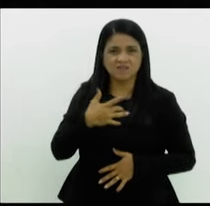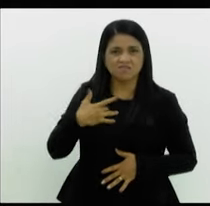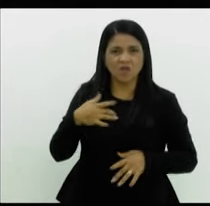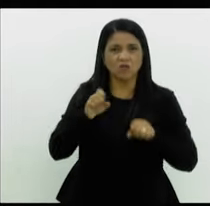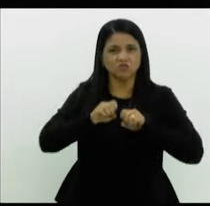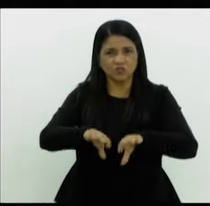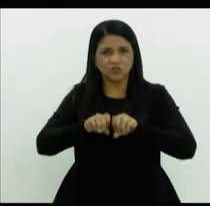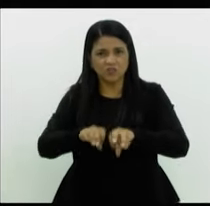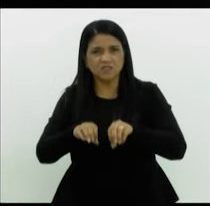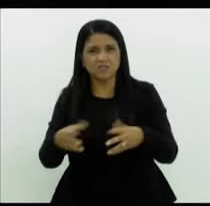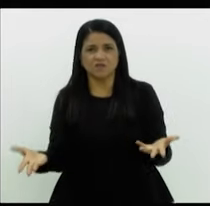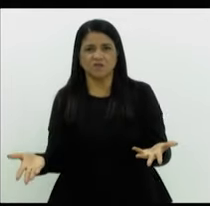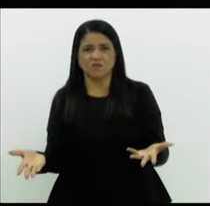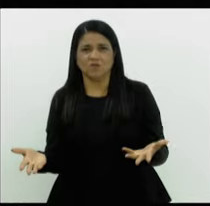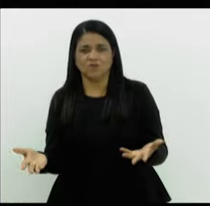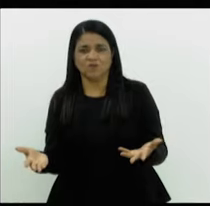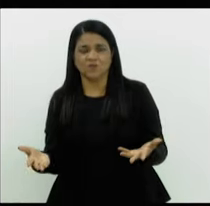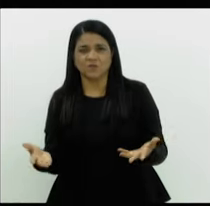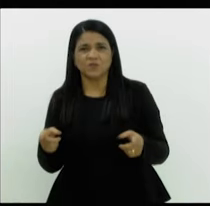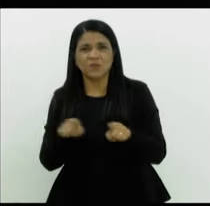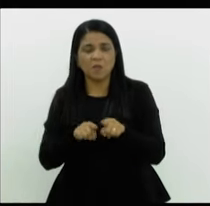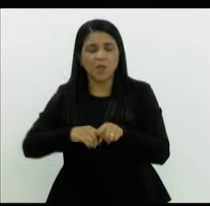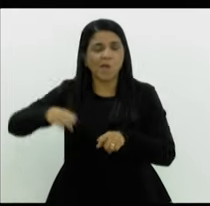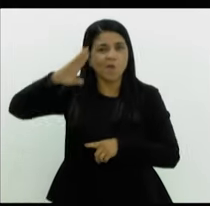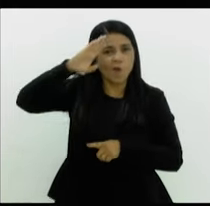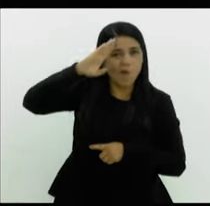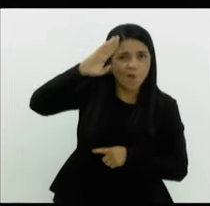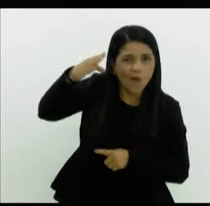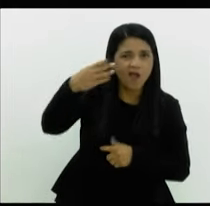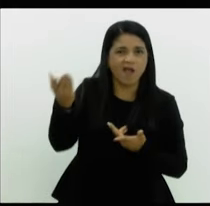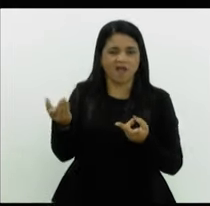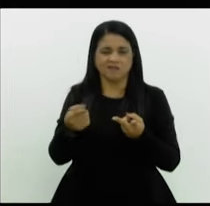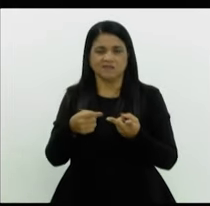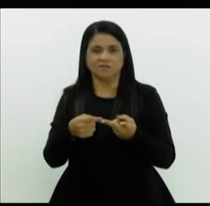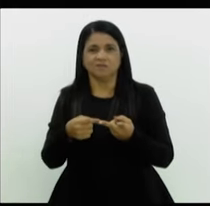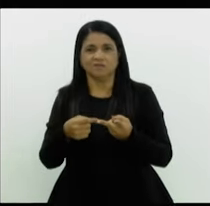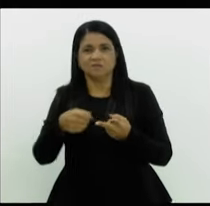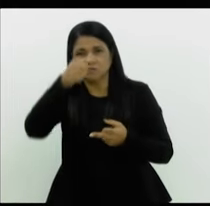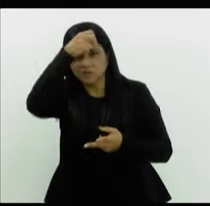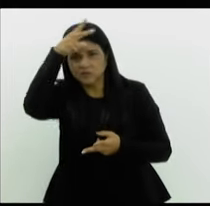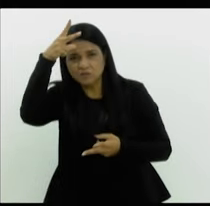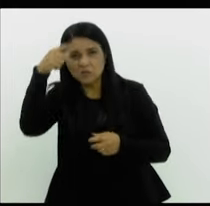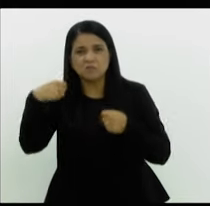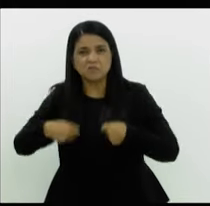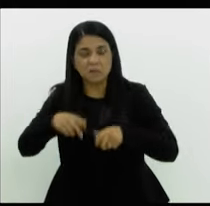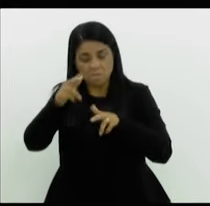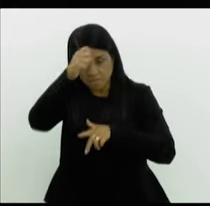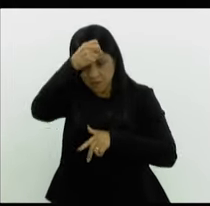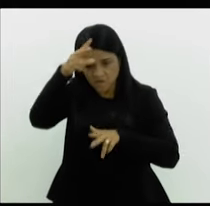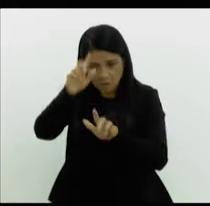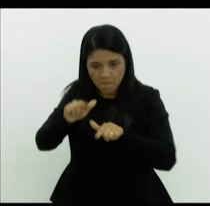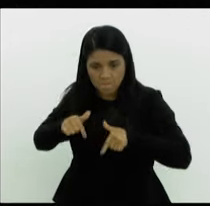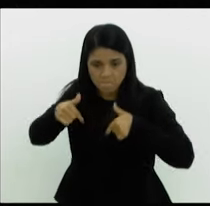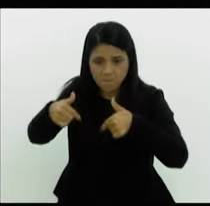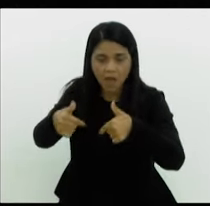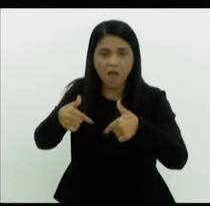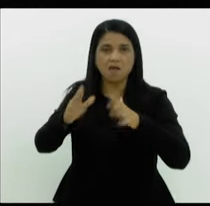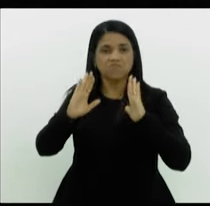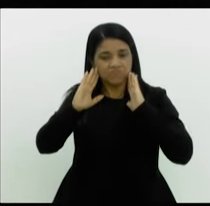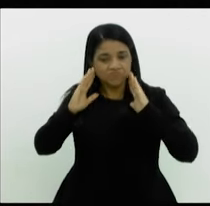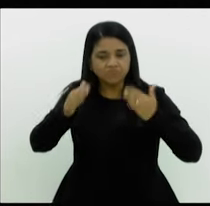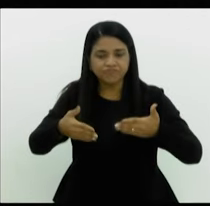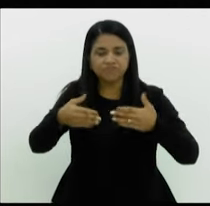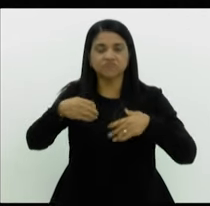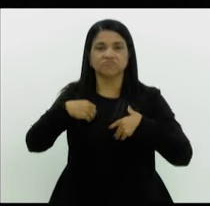problemas existentes com a guarda municipal, que precisa de um prefeito atuante voltado para a sua guarda.